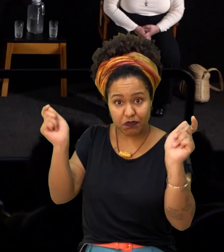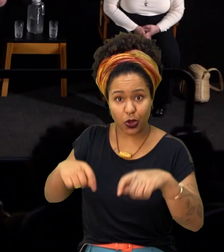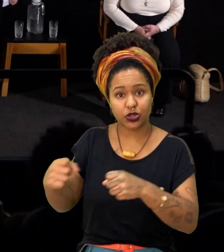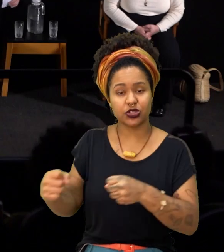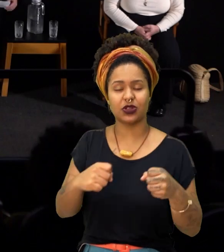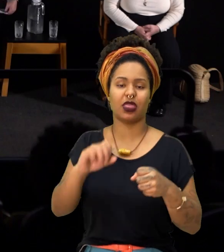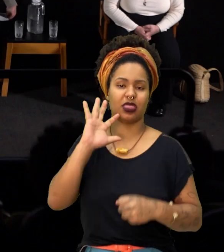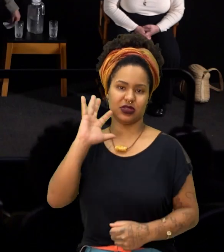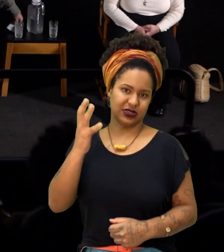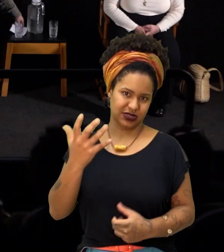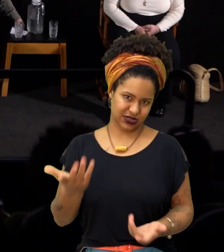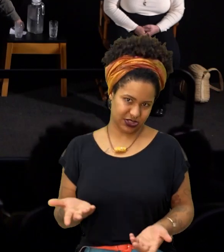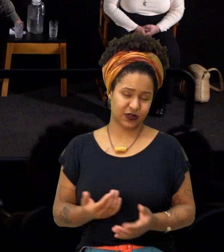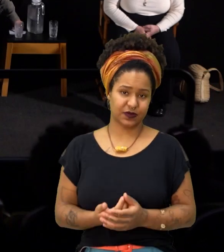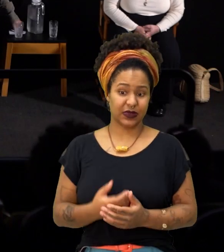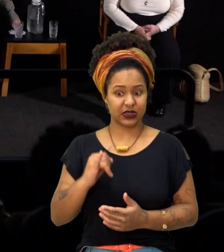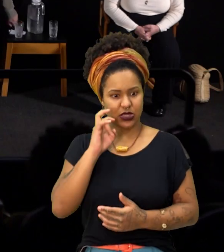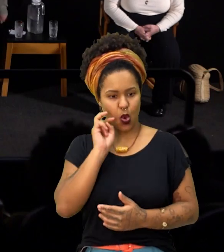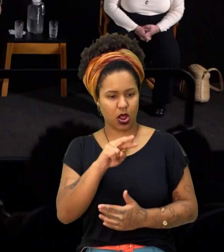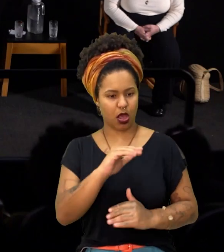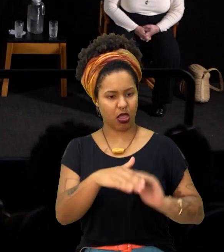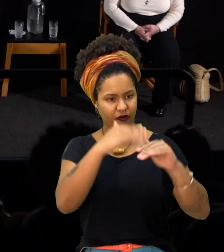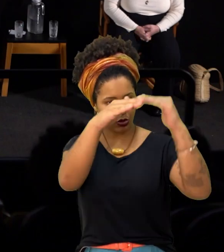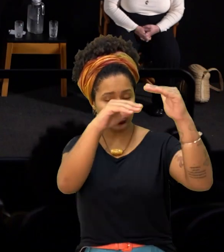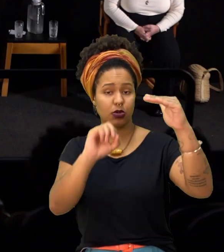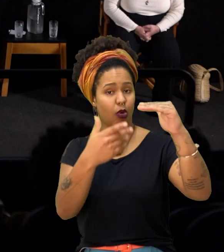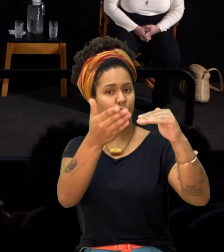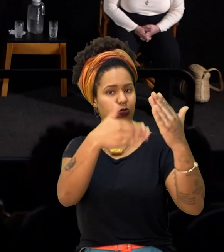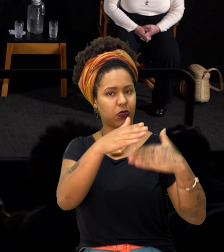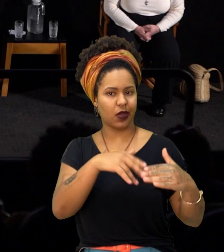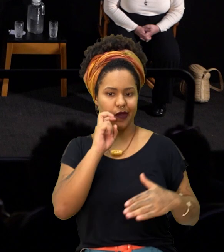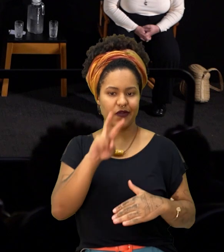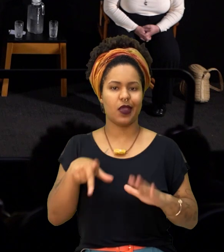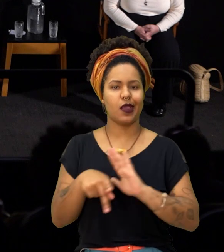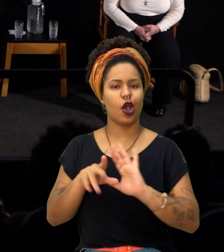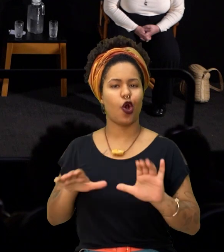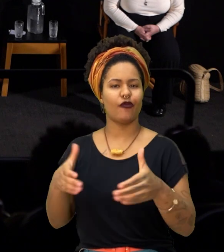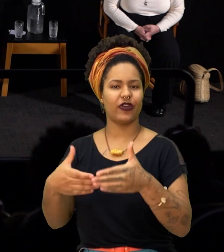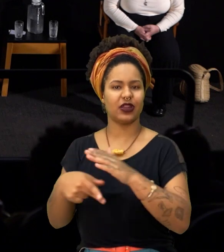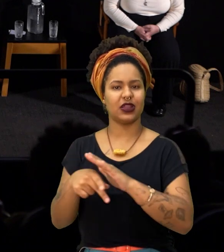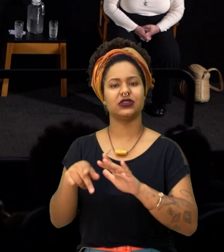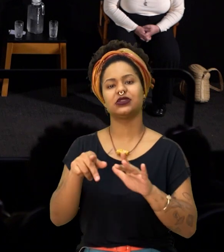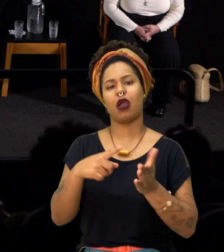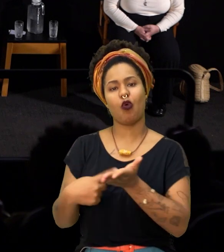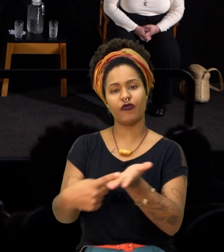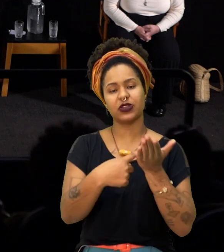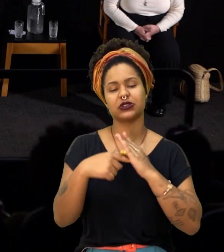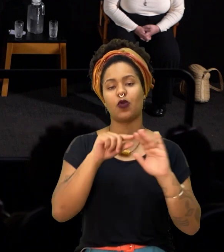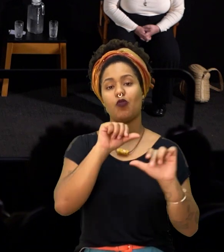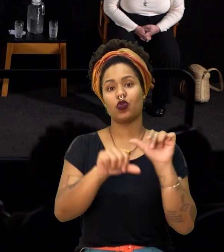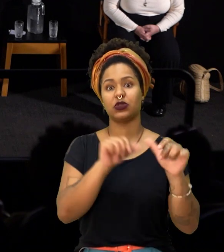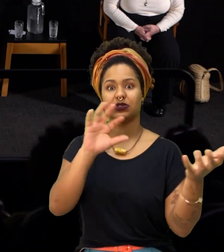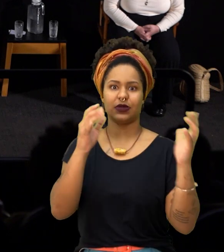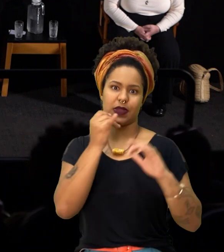a evolução ou a involução das conferências todas da Convenção de Mudanças Climáticas, como se citou, né, Bob? Quer dizer, há